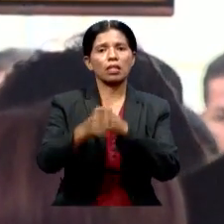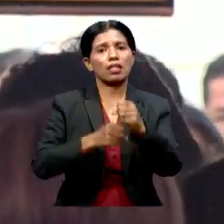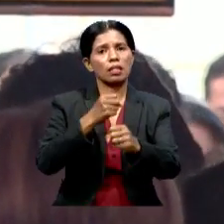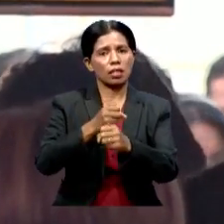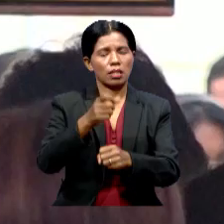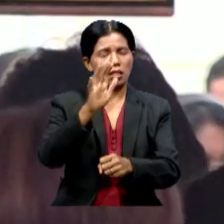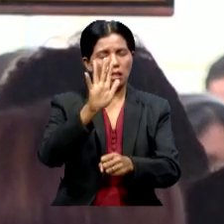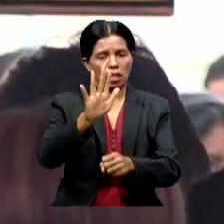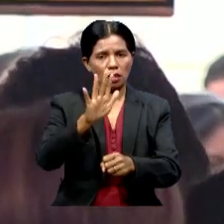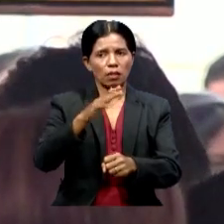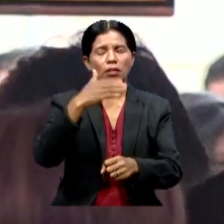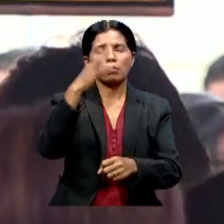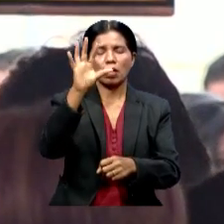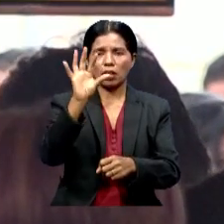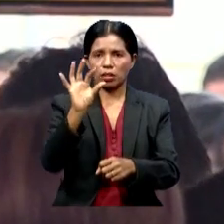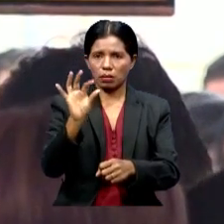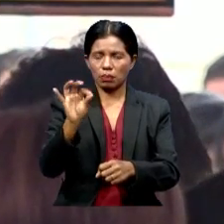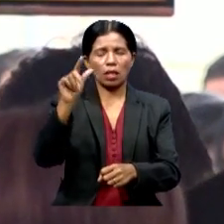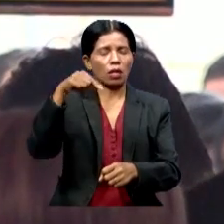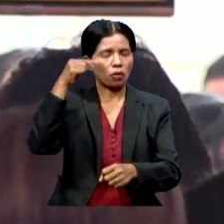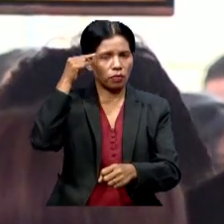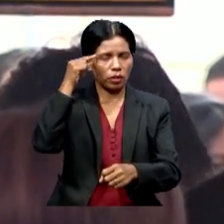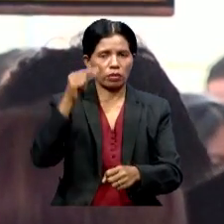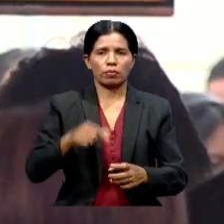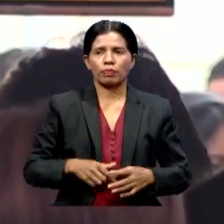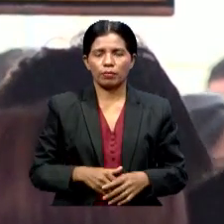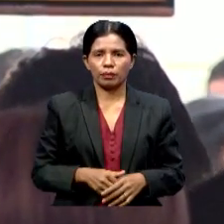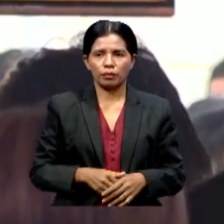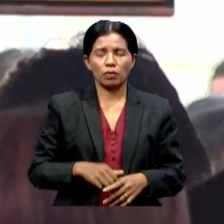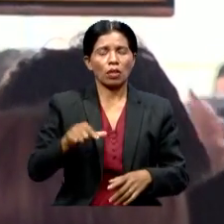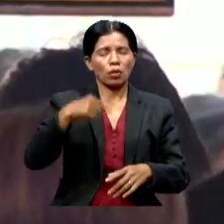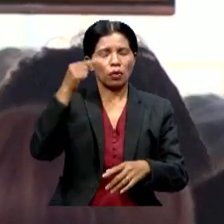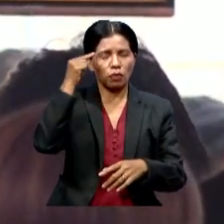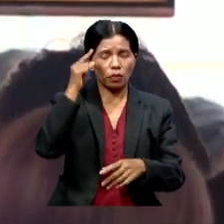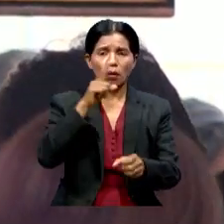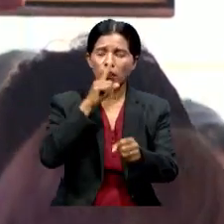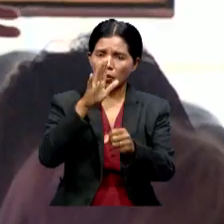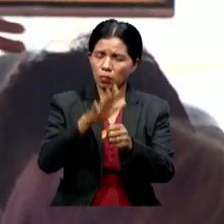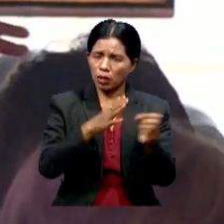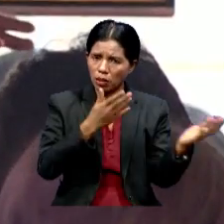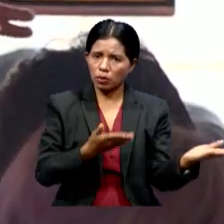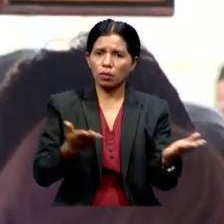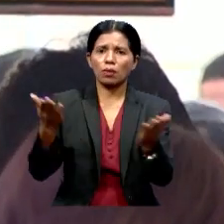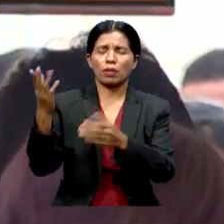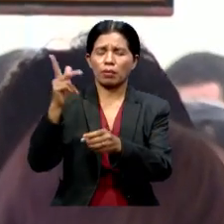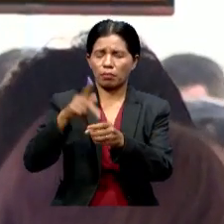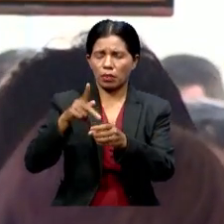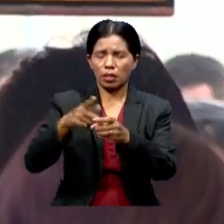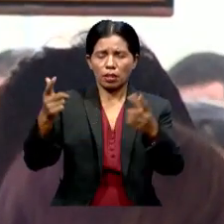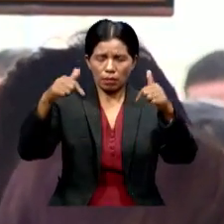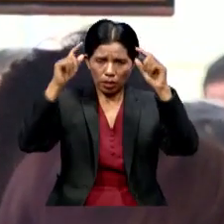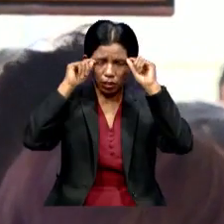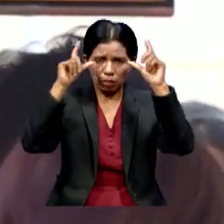Lima, bando no governo constitucional. Governo compromete a Tloricadoras, Greta Sanrais Niente ao Costa